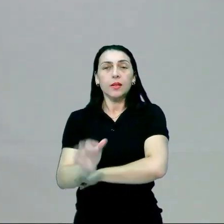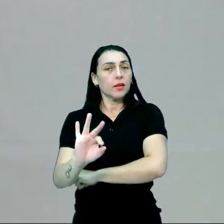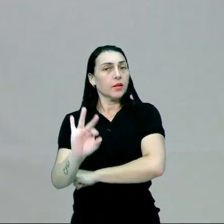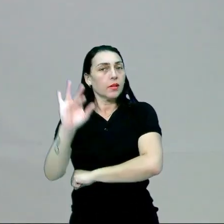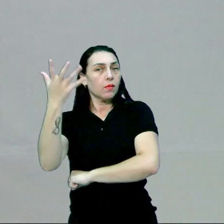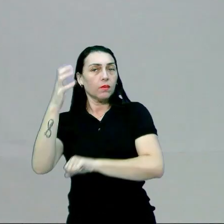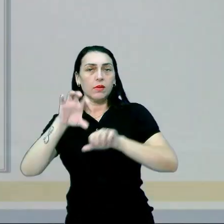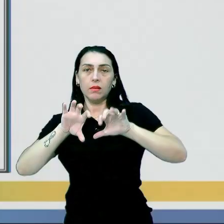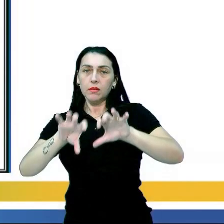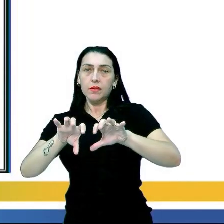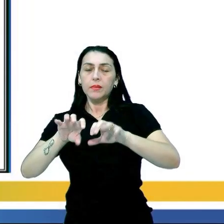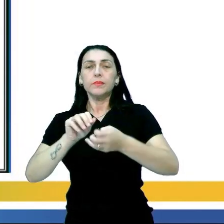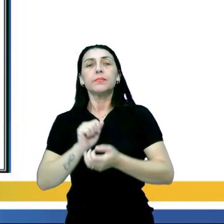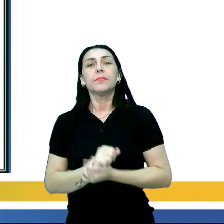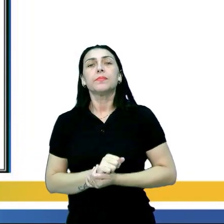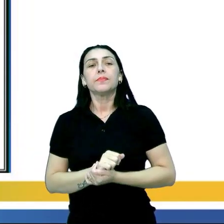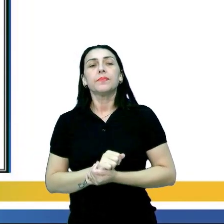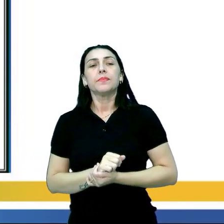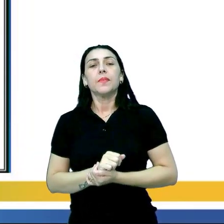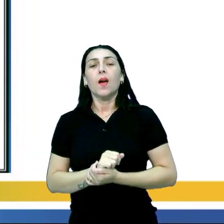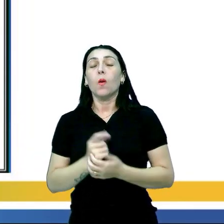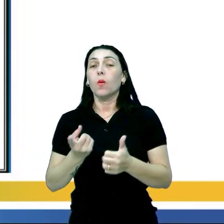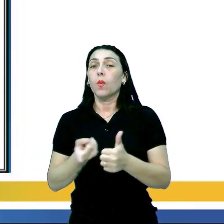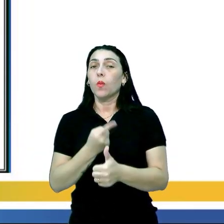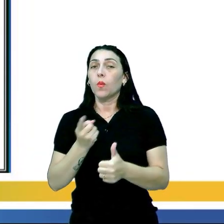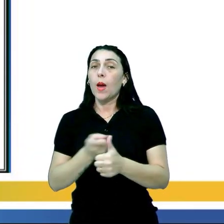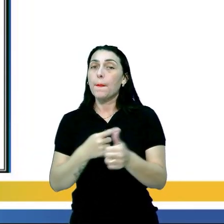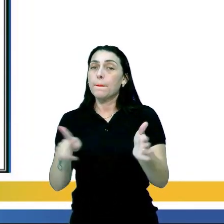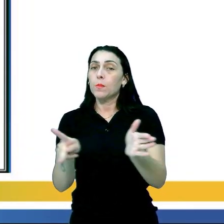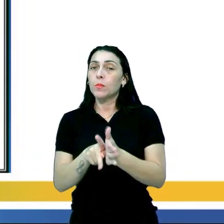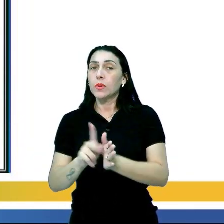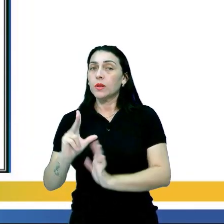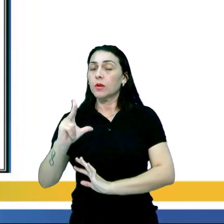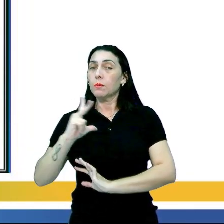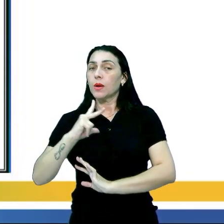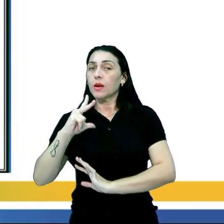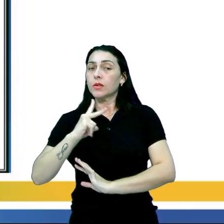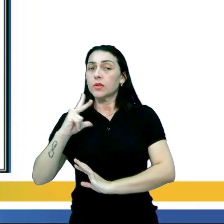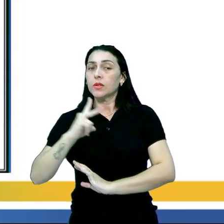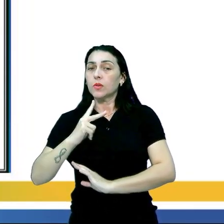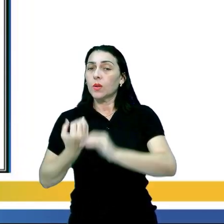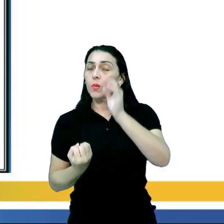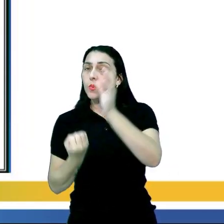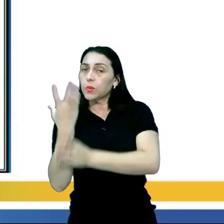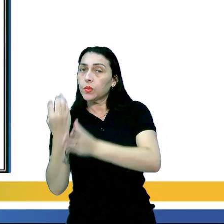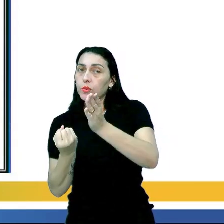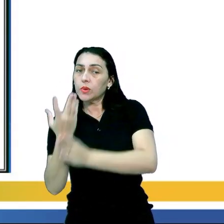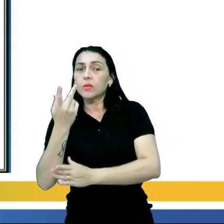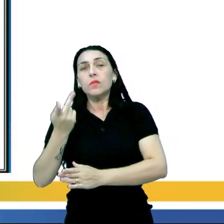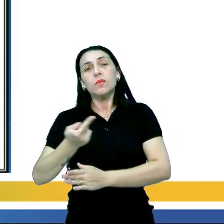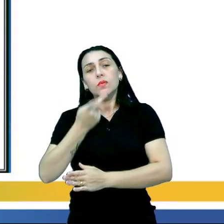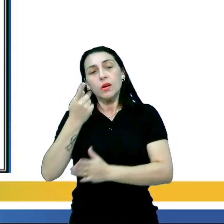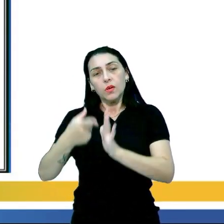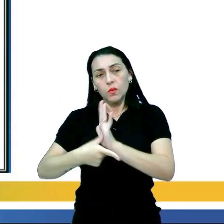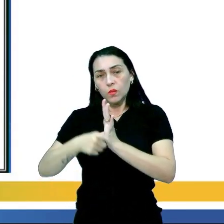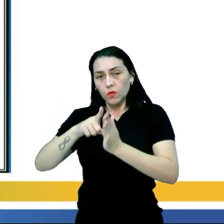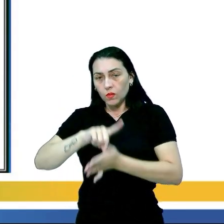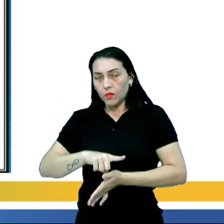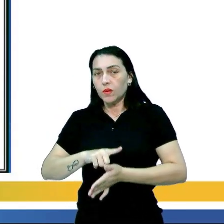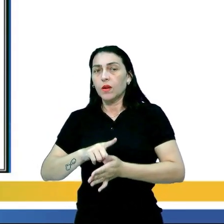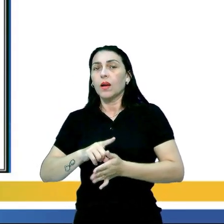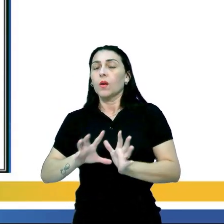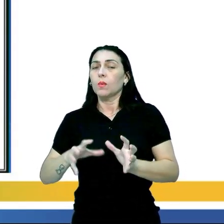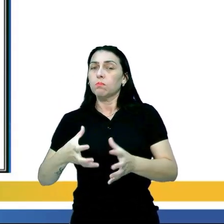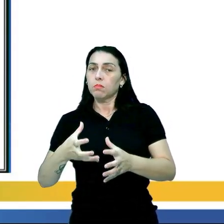funciona dessa maneira. A outra coisa é a propriedade privada dos meios de produção, como a gente falou anteriormente, a máquina,